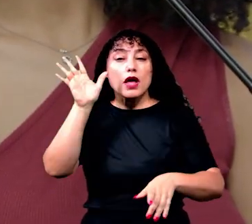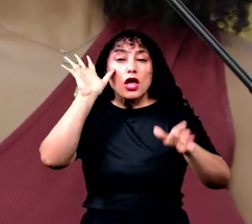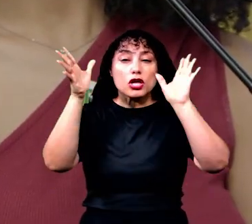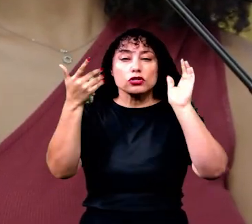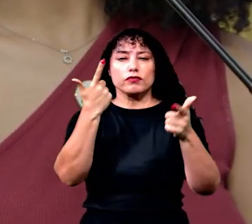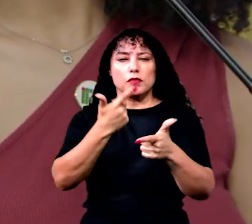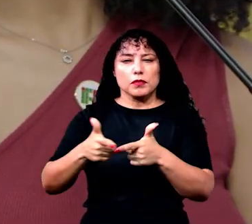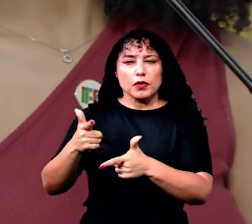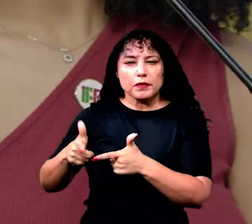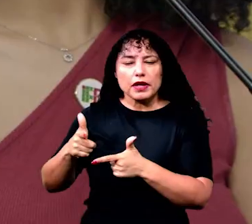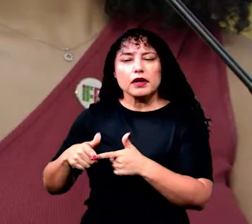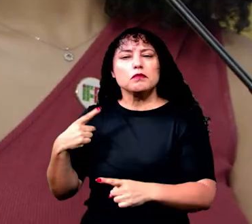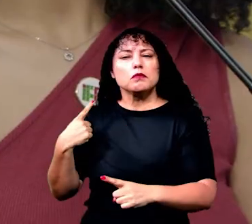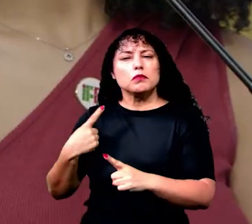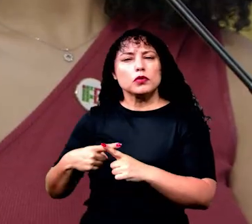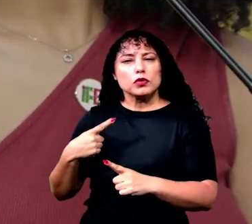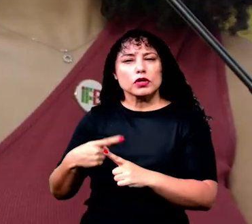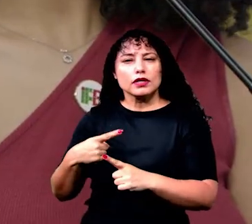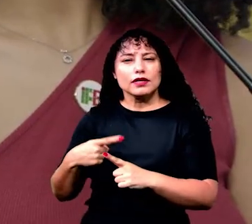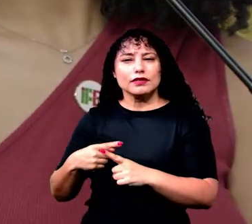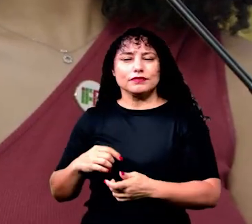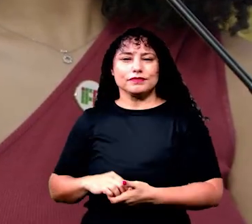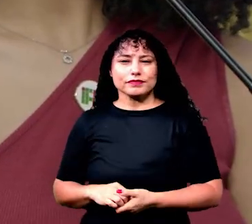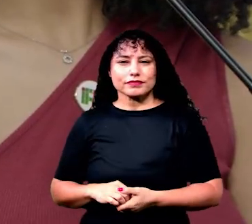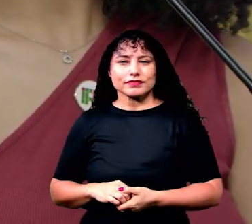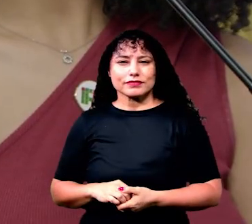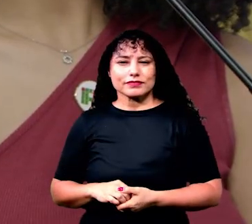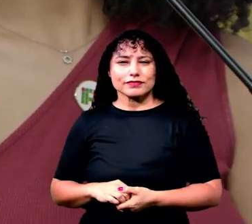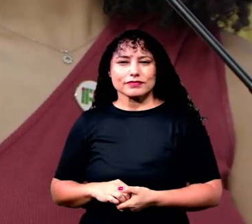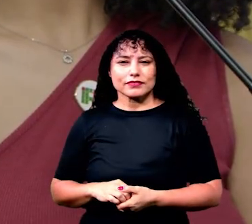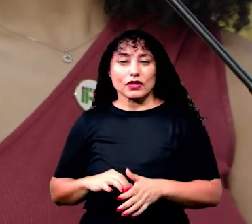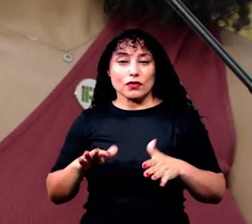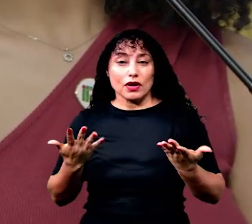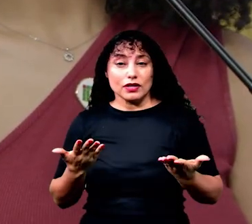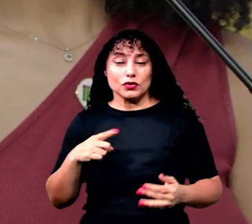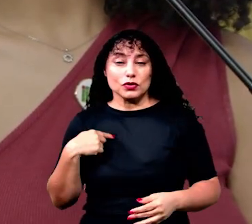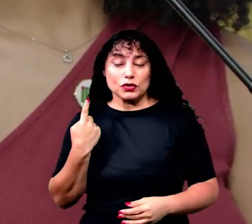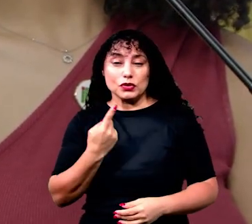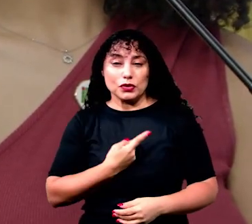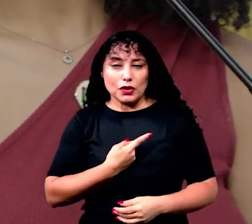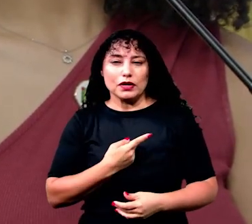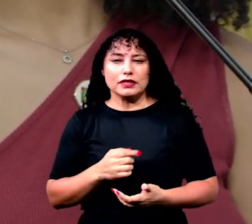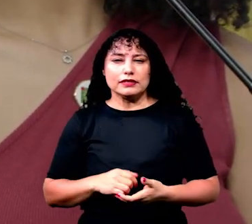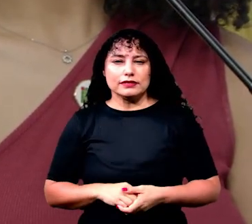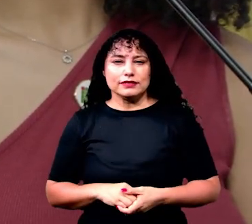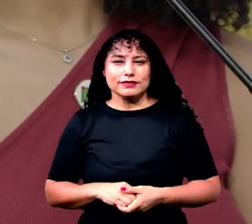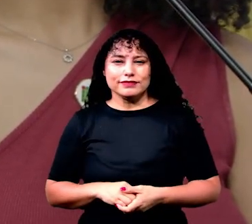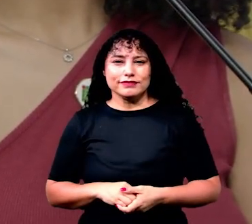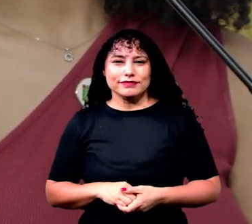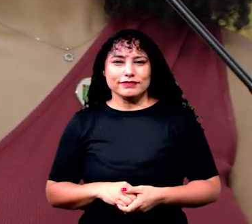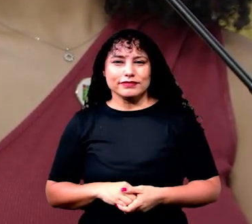inclusive resolução de problemas. Isso porque, quando a gente,